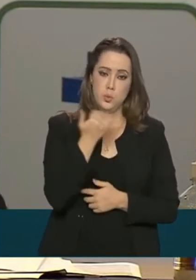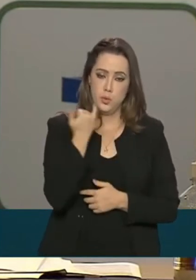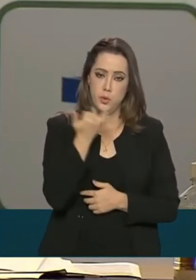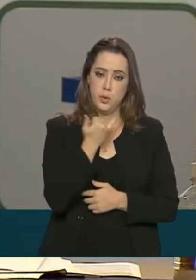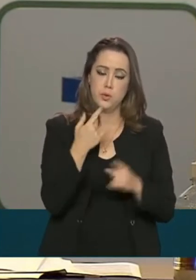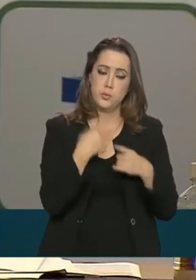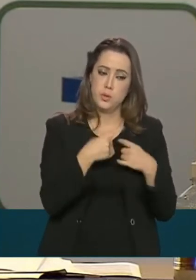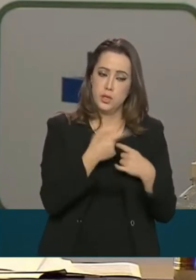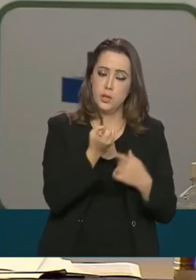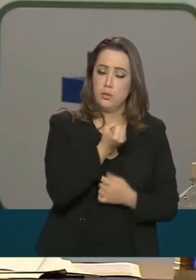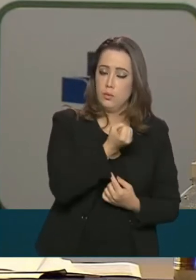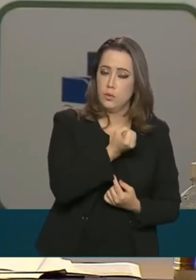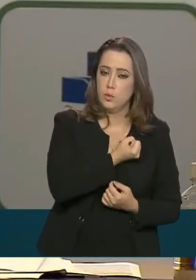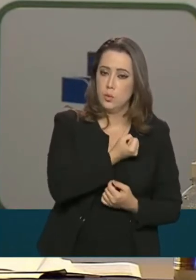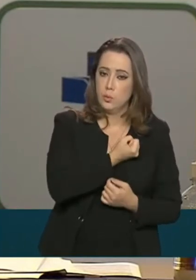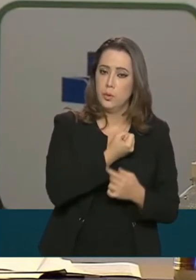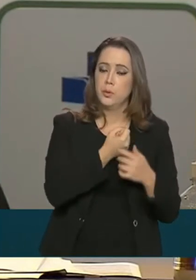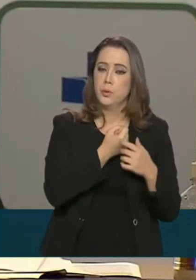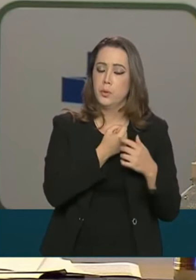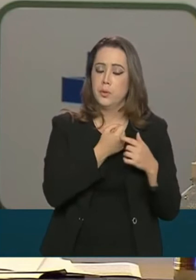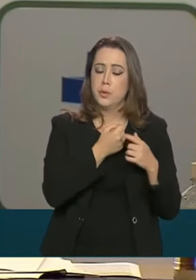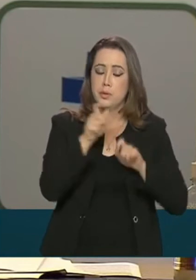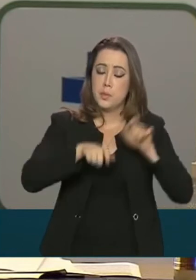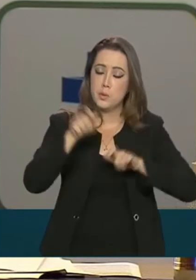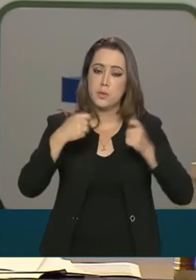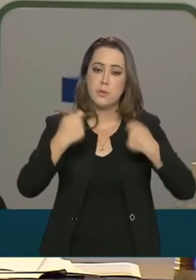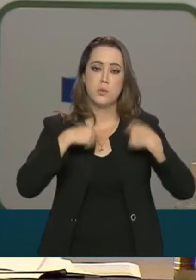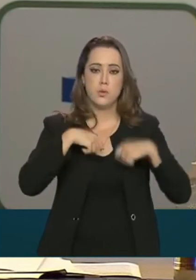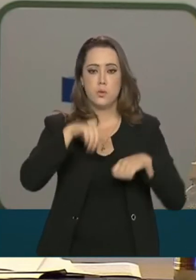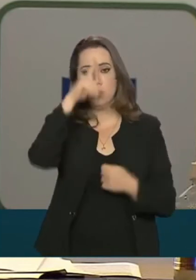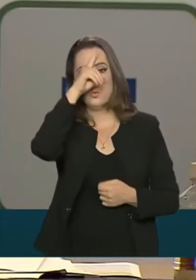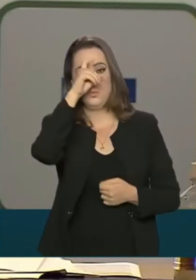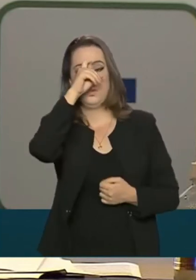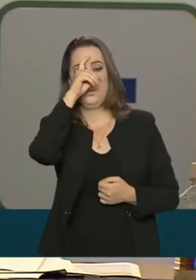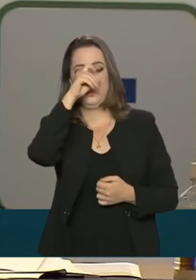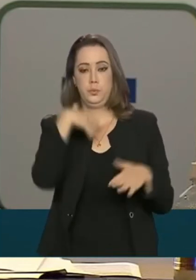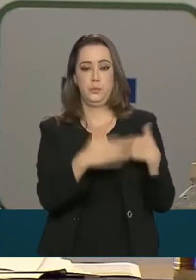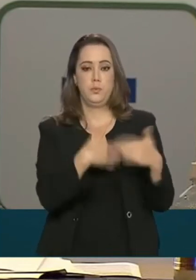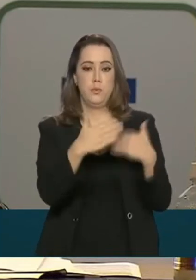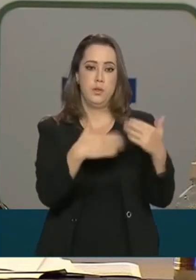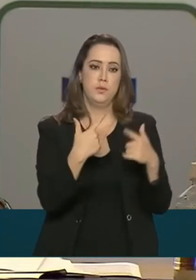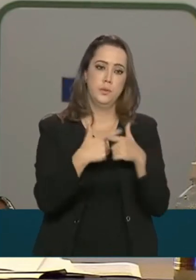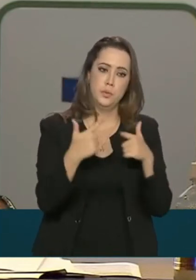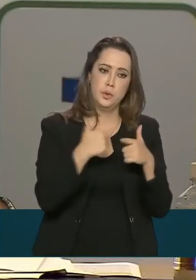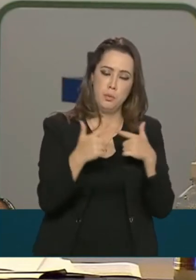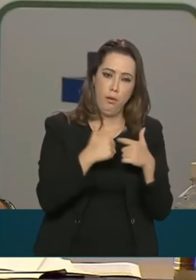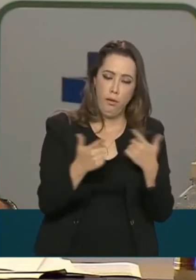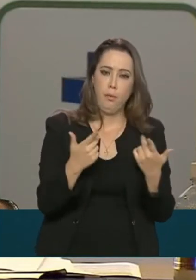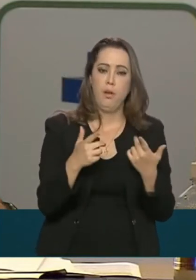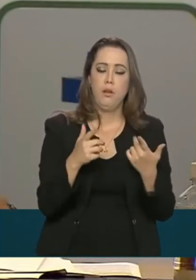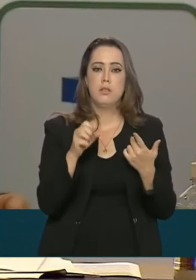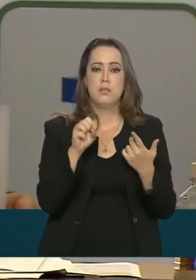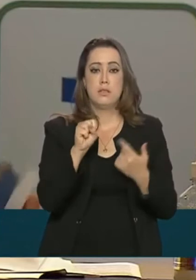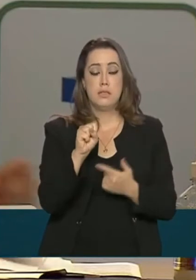a partir dessas hospitalizações, por pacientes que desenvolvem a síndrome respiratória aguda